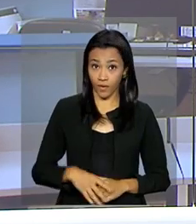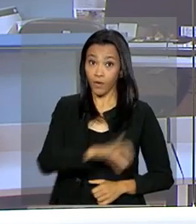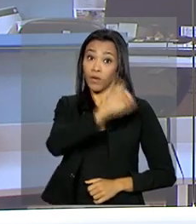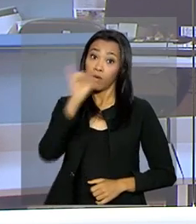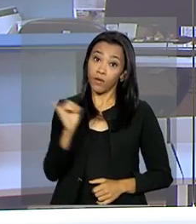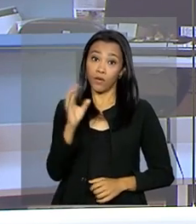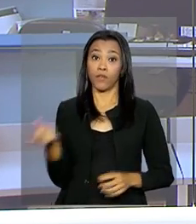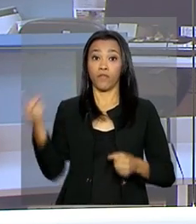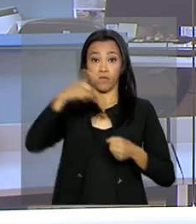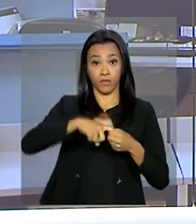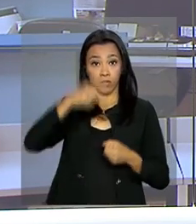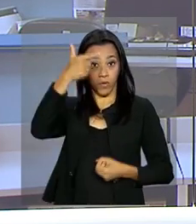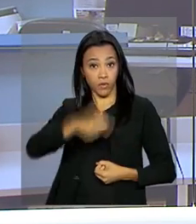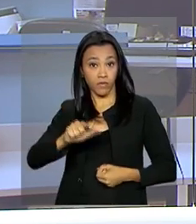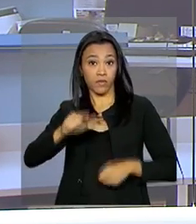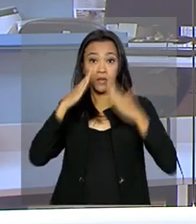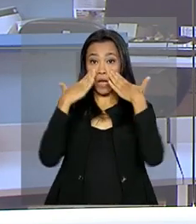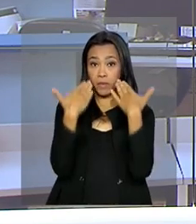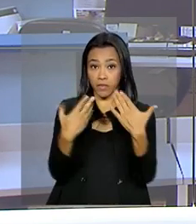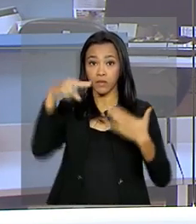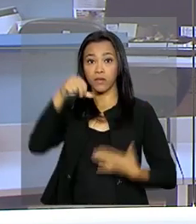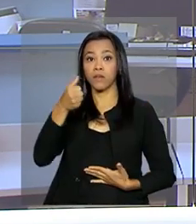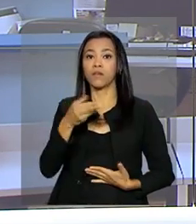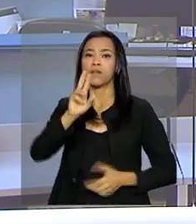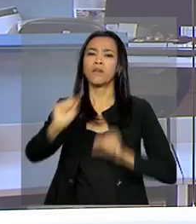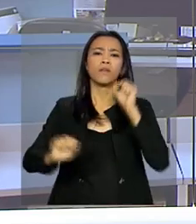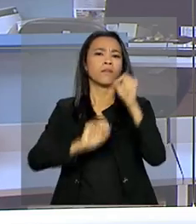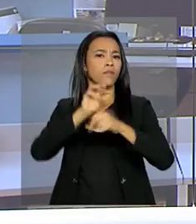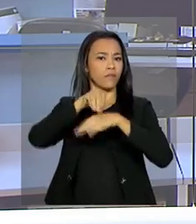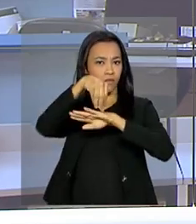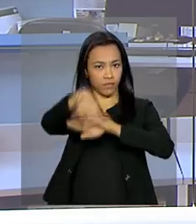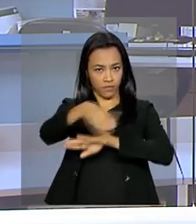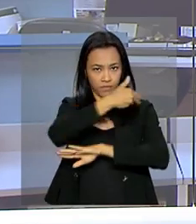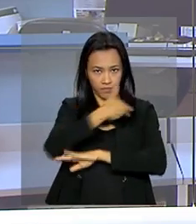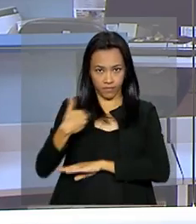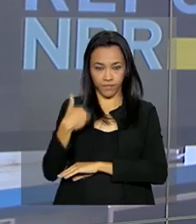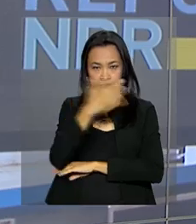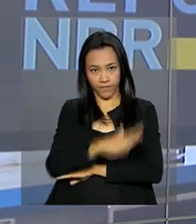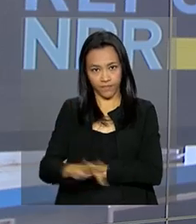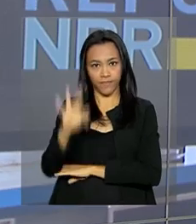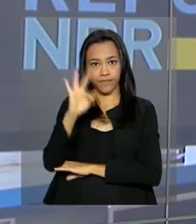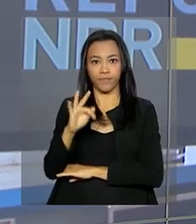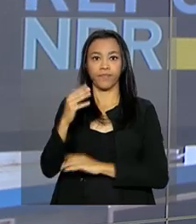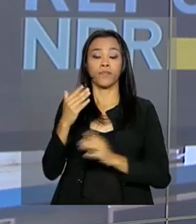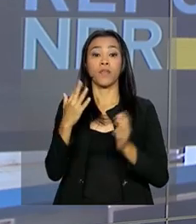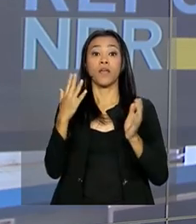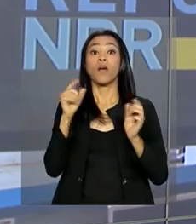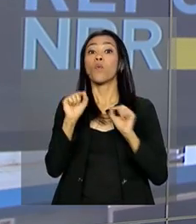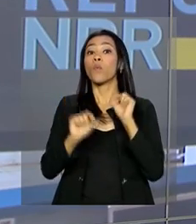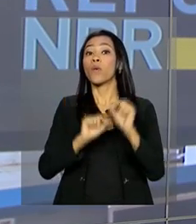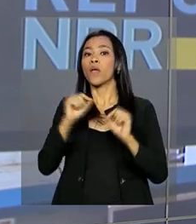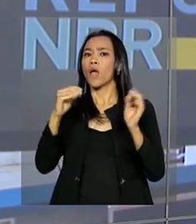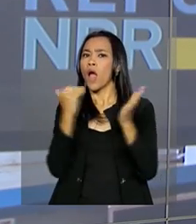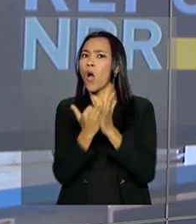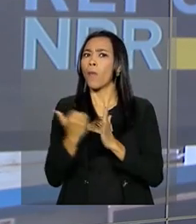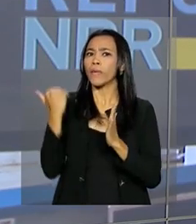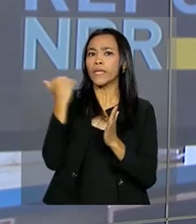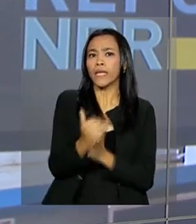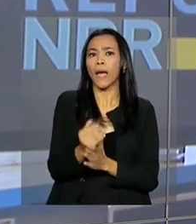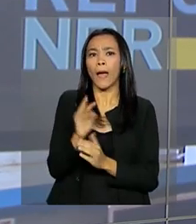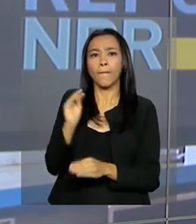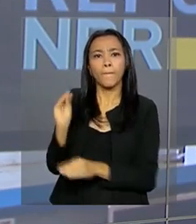Olá Voltamos com mais uma edição do repórter NBR e as notícias do Governo Federal para aumentar a proteção dos